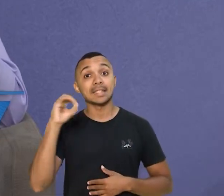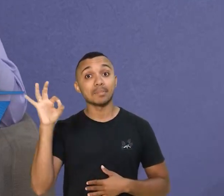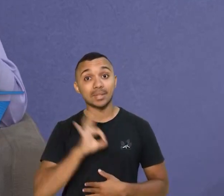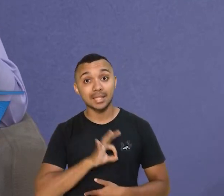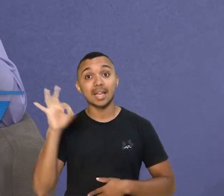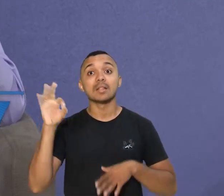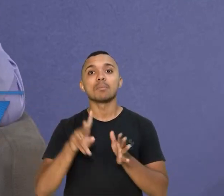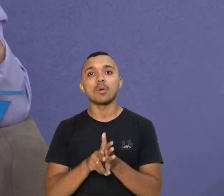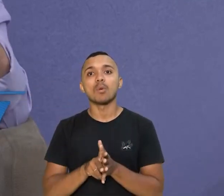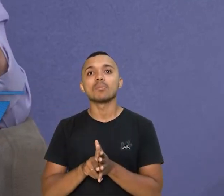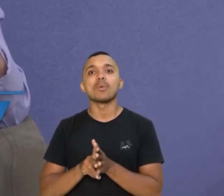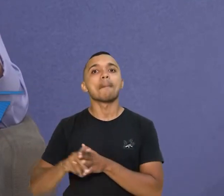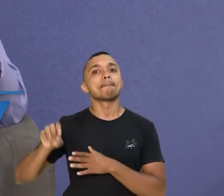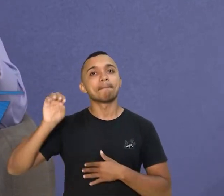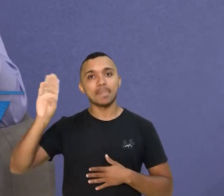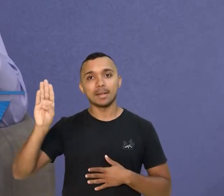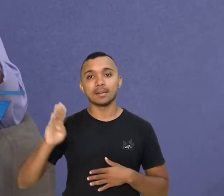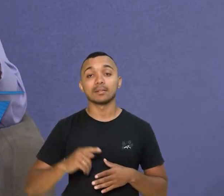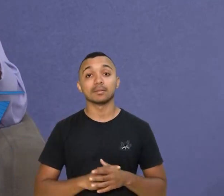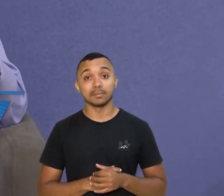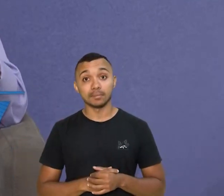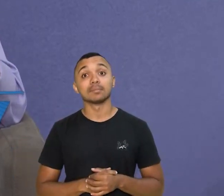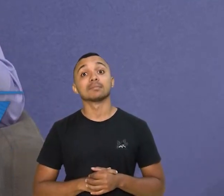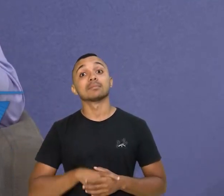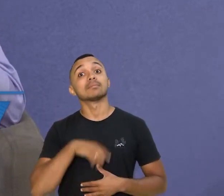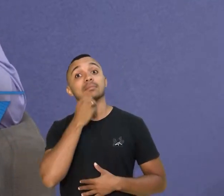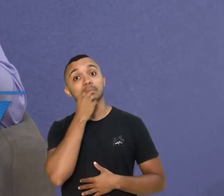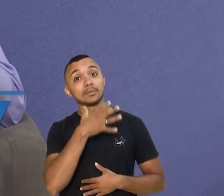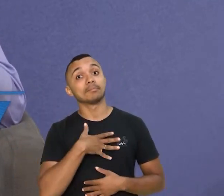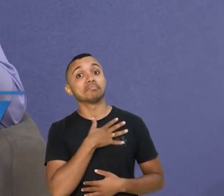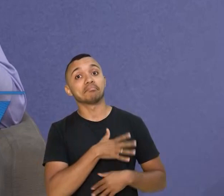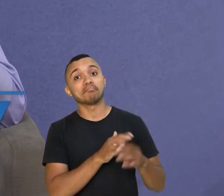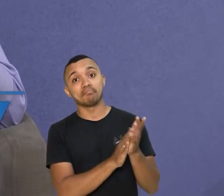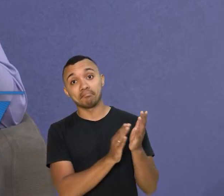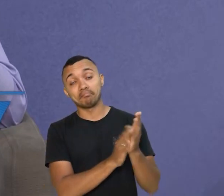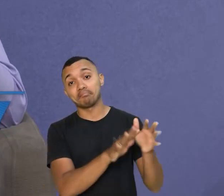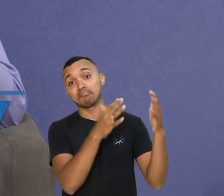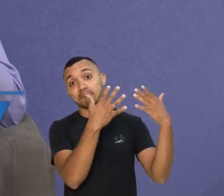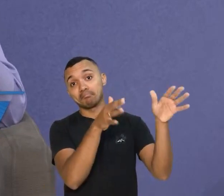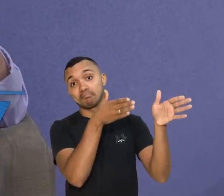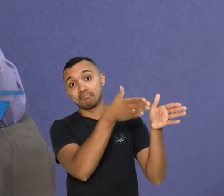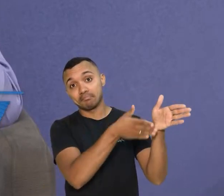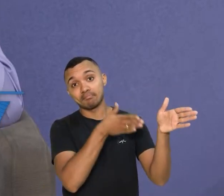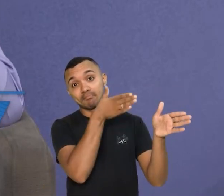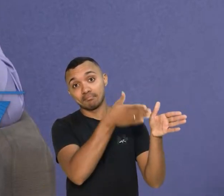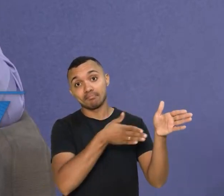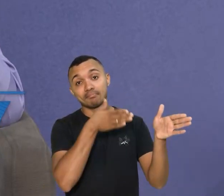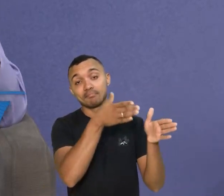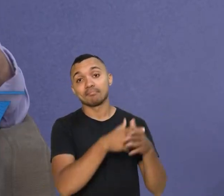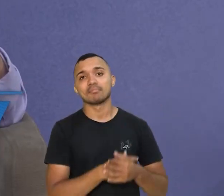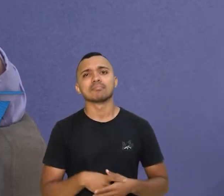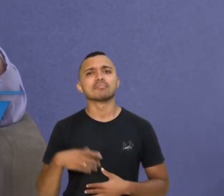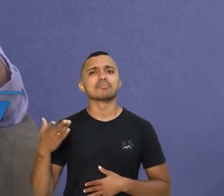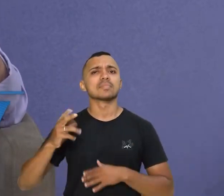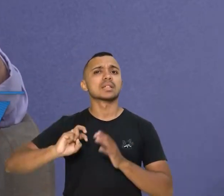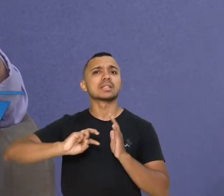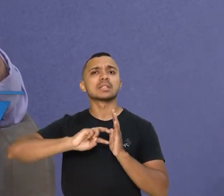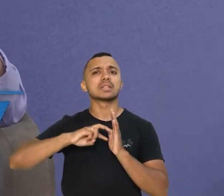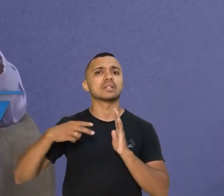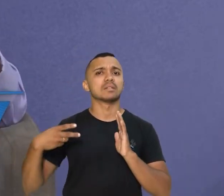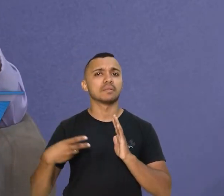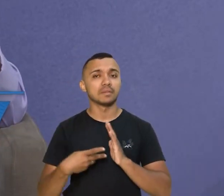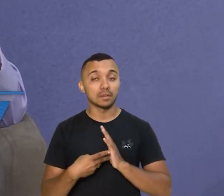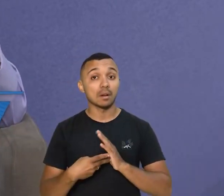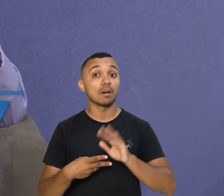D. É o único. Então, isso é mérito do Ferroviário. Agora, claro que isso significa... Para o mata-mata não adianta absolutamente nada. Isso não pode significar absolutamente zero nada.